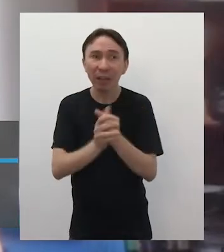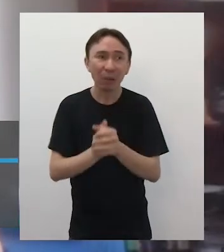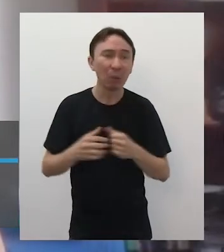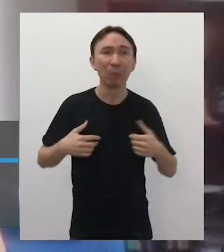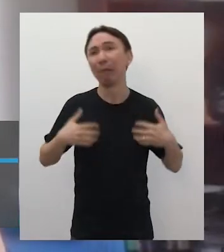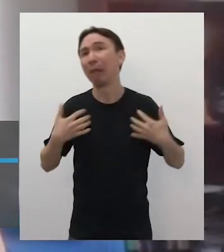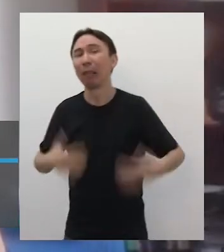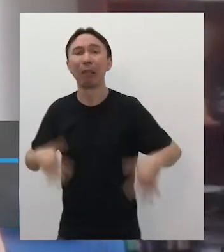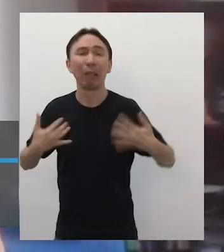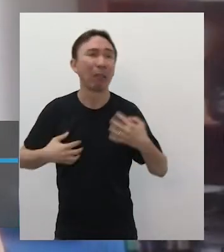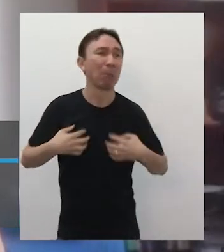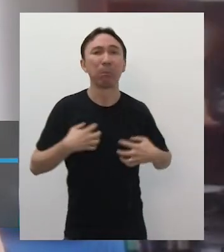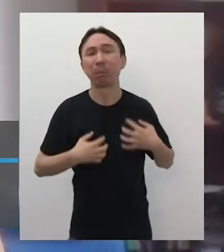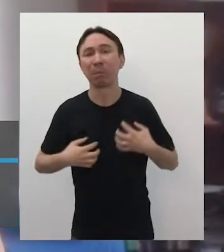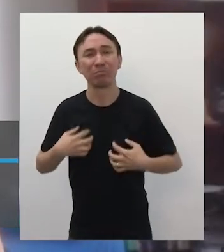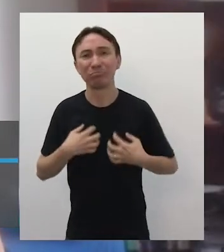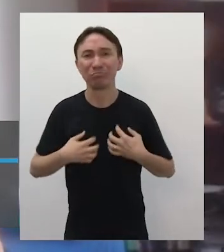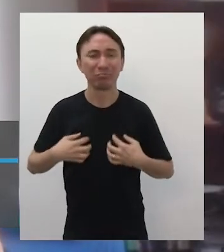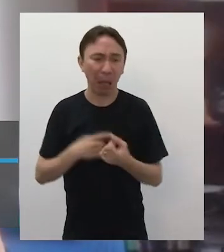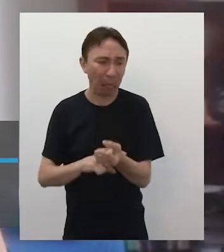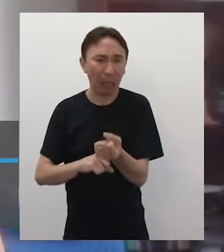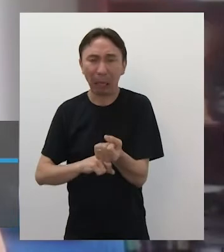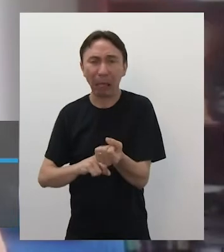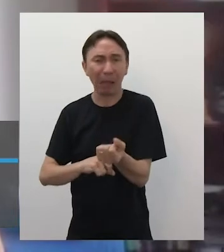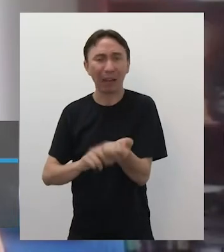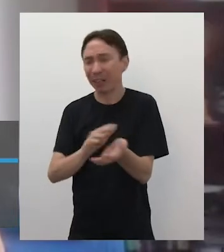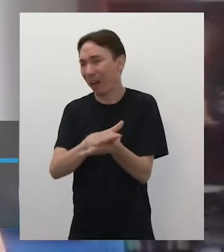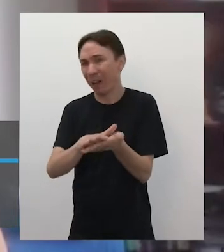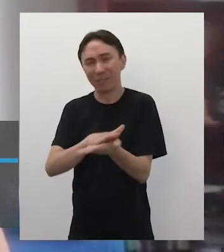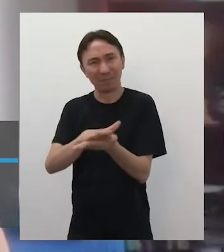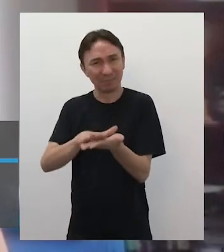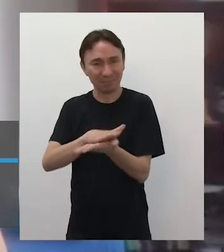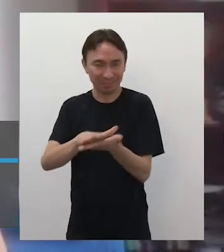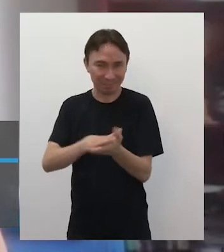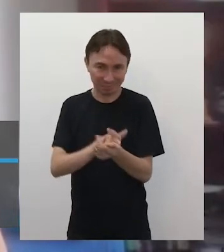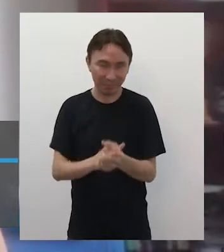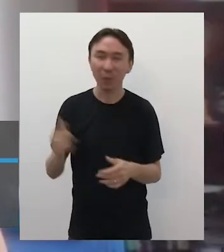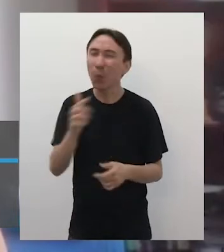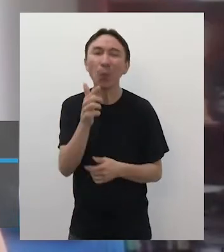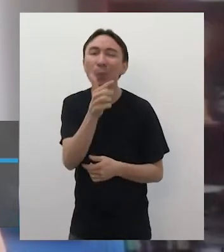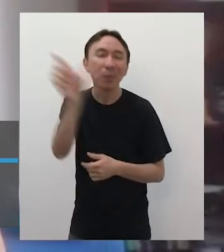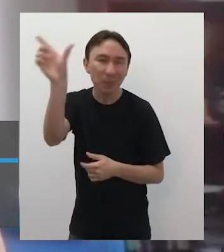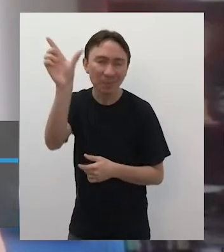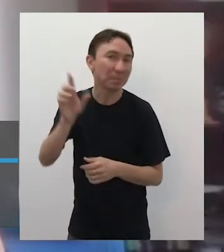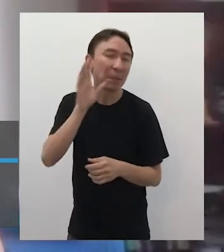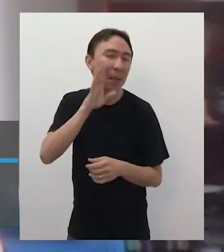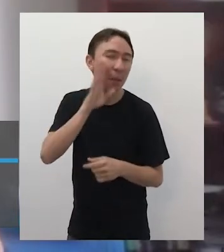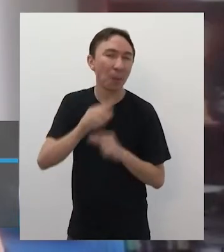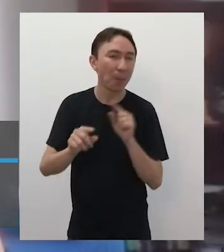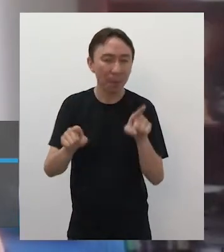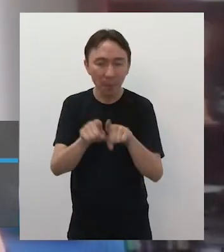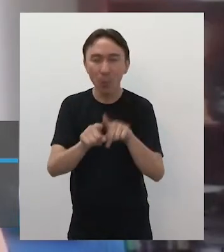que a lista, ela para ela funcionar, ela deve servir como uma auxiliar e não